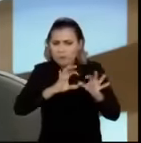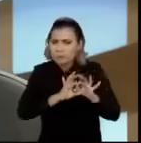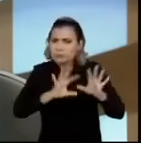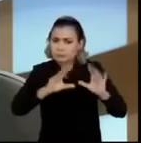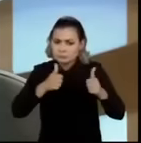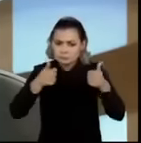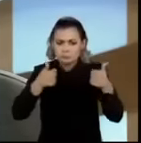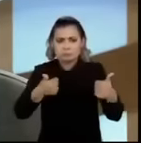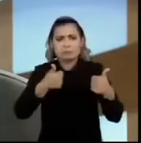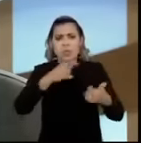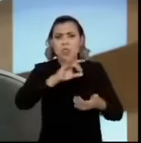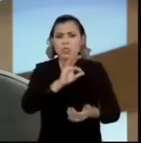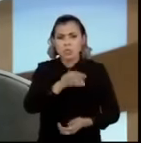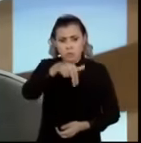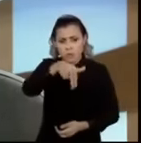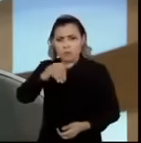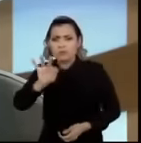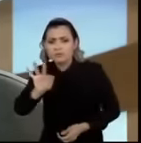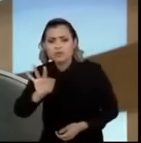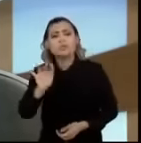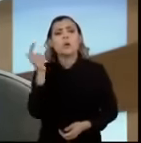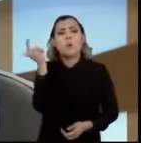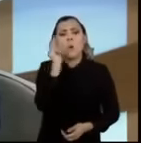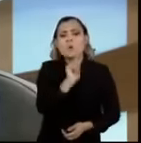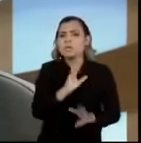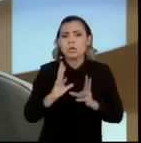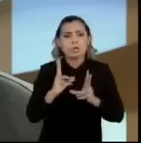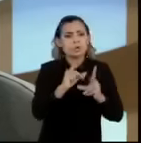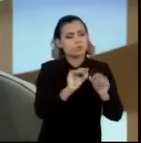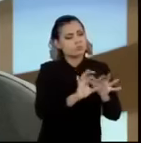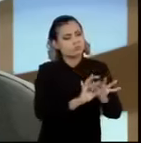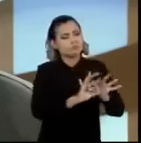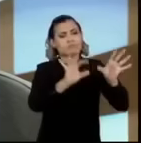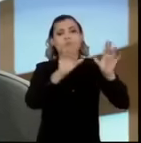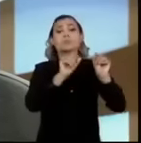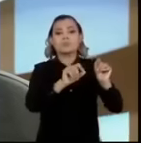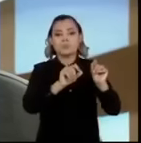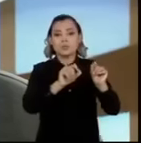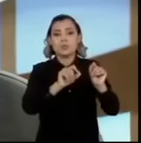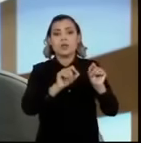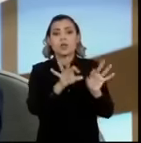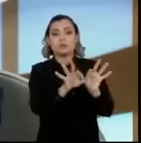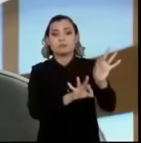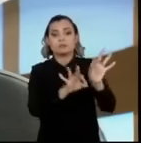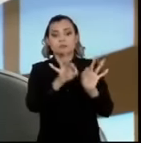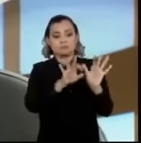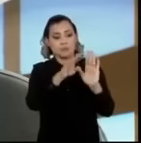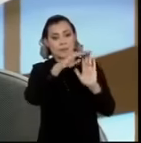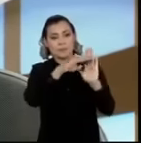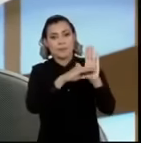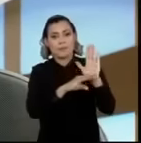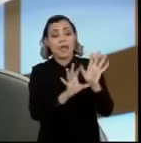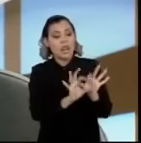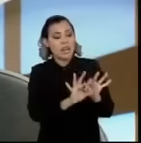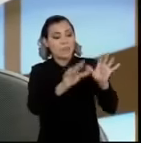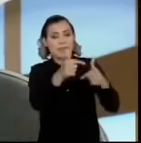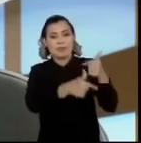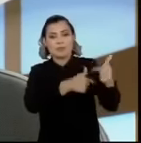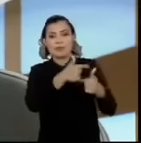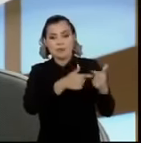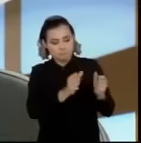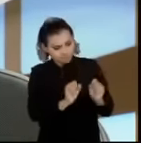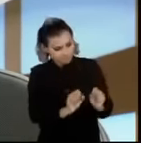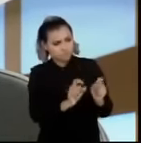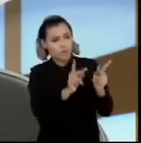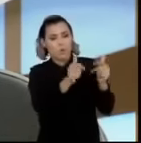fundamento, tiverem notas fiscais, faz, ou no todo ou em parte, faz o chamado ajuste de pátio, libera aqueles que tiverem